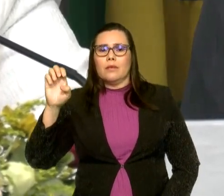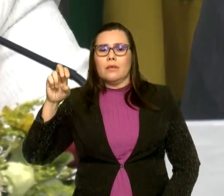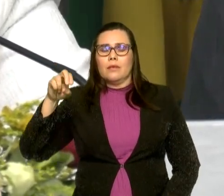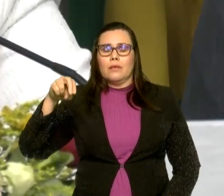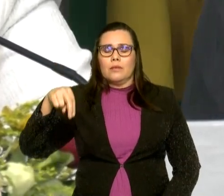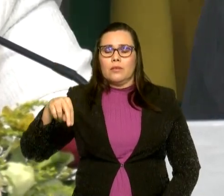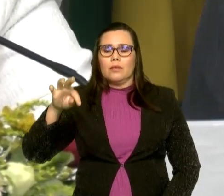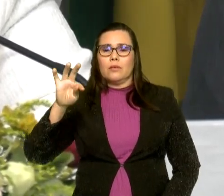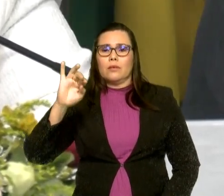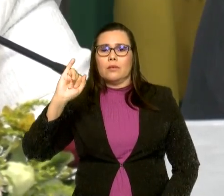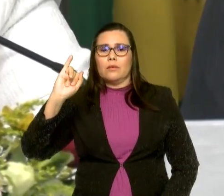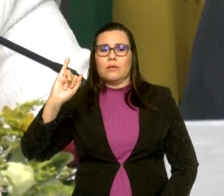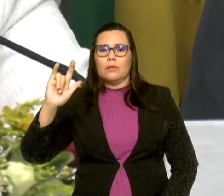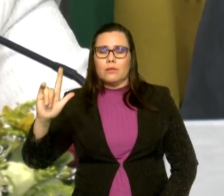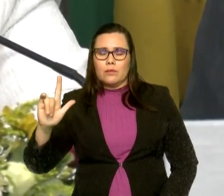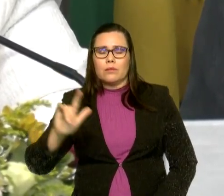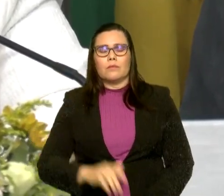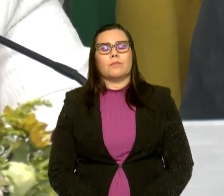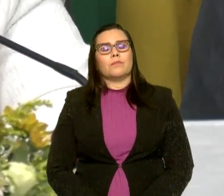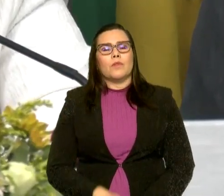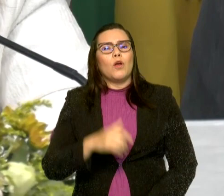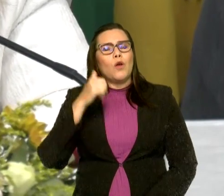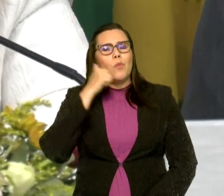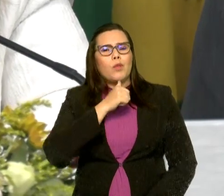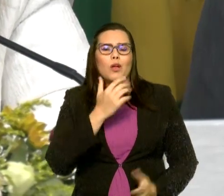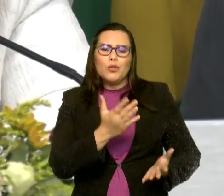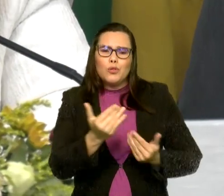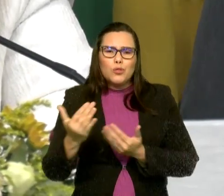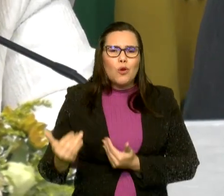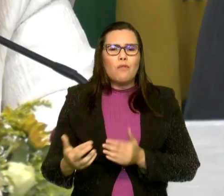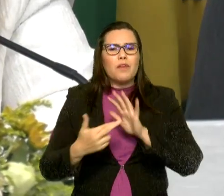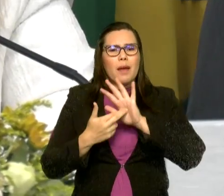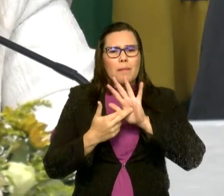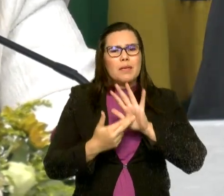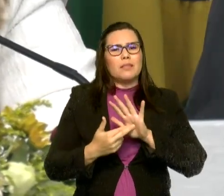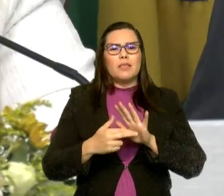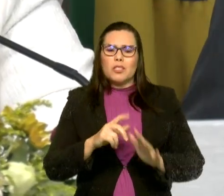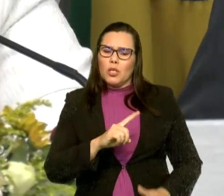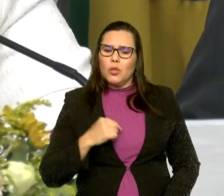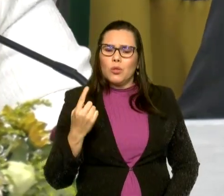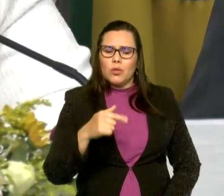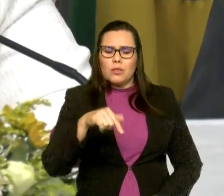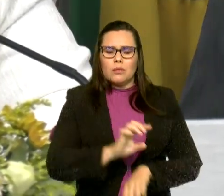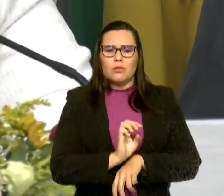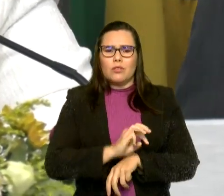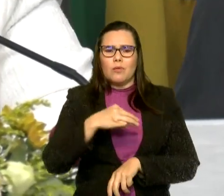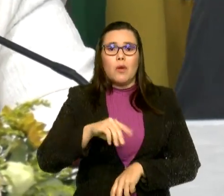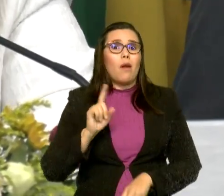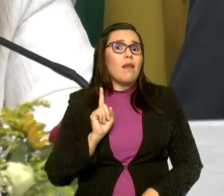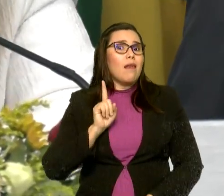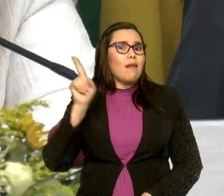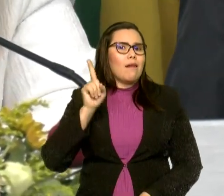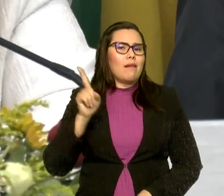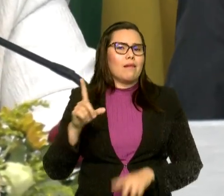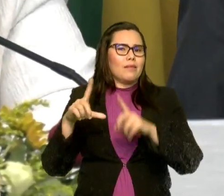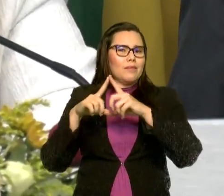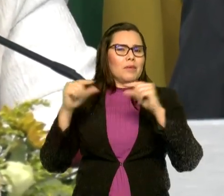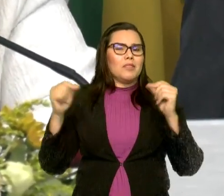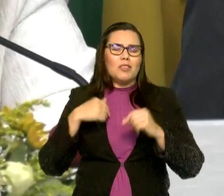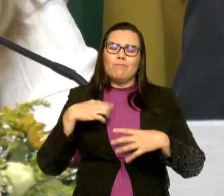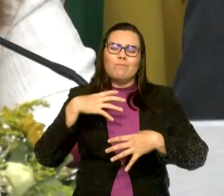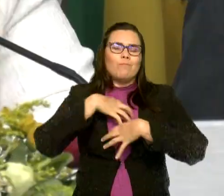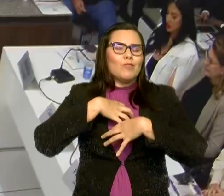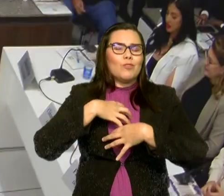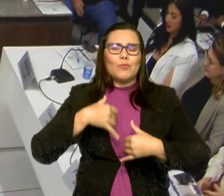fibra, representa muito bem a mulher maranhense na Câmara Federal. Nós nos orgulhamos de ter você lá,